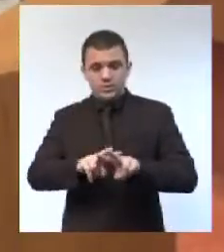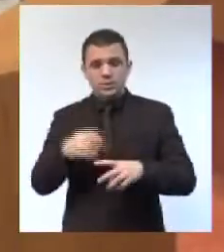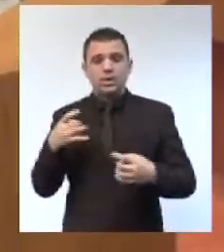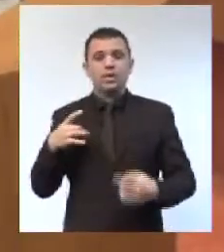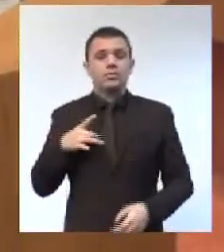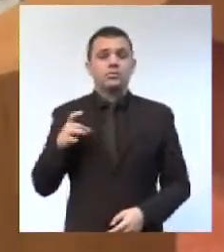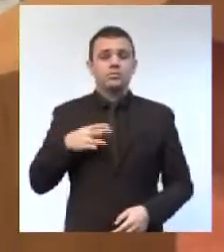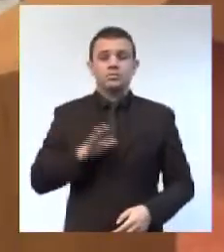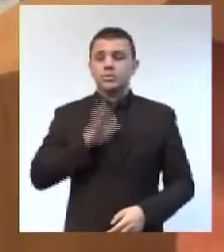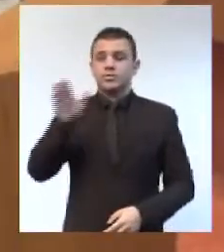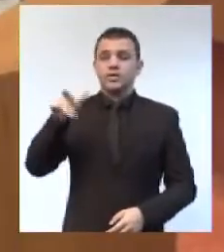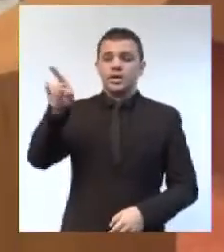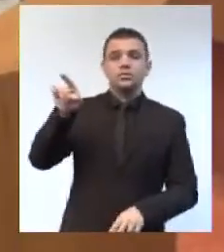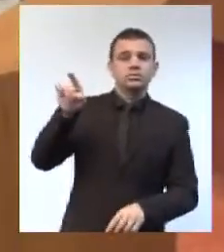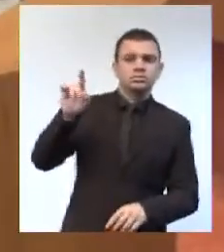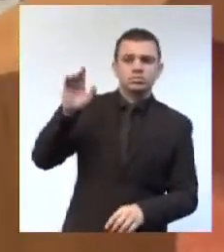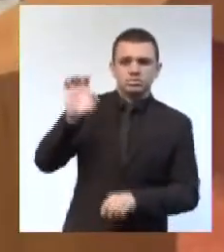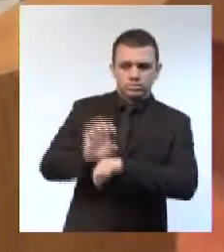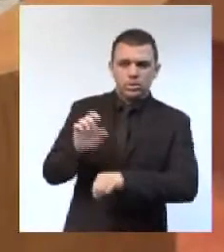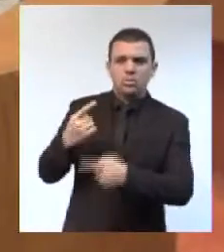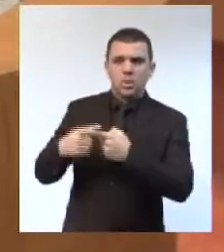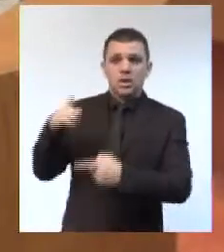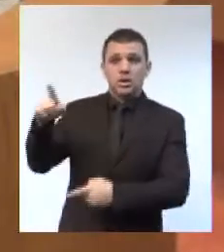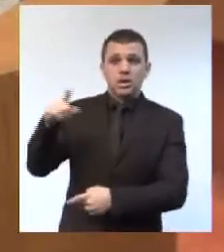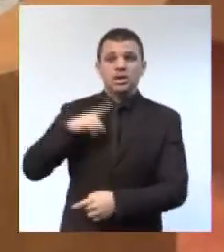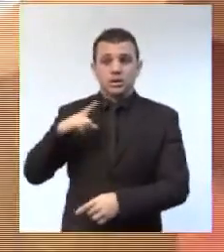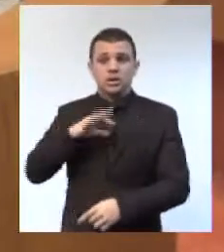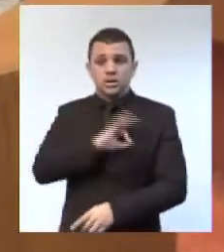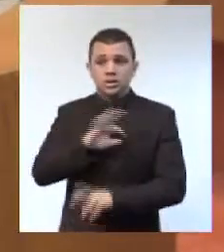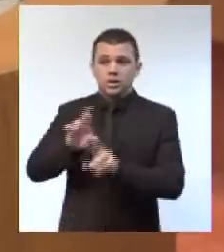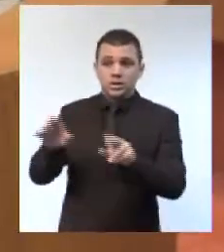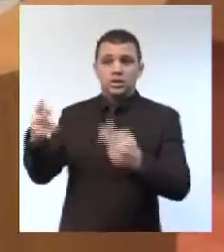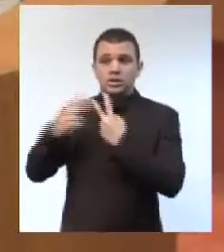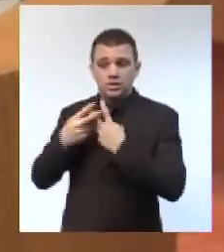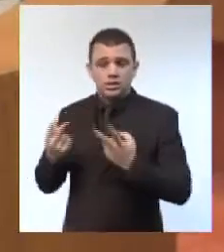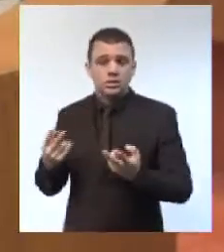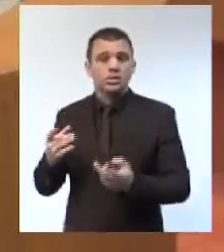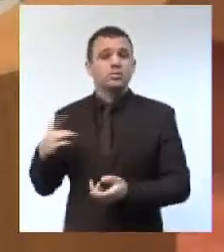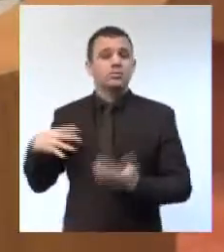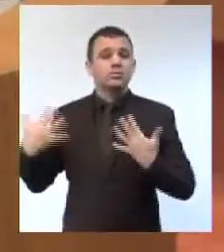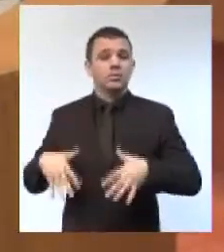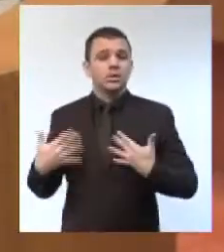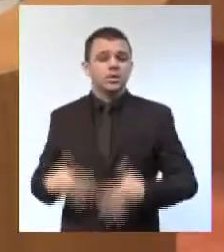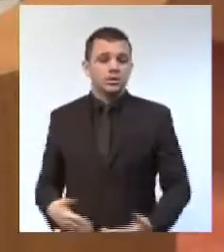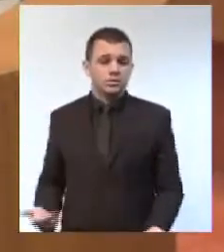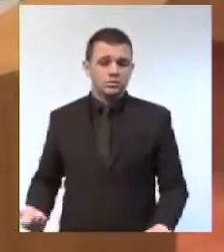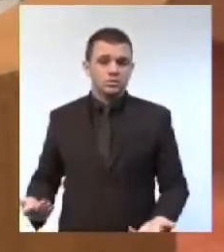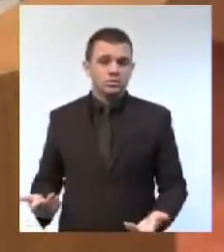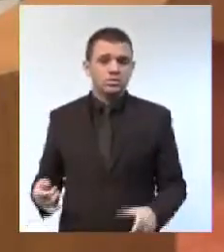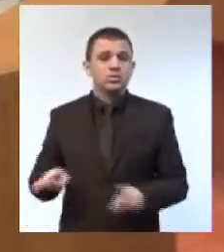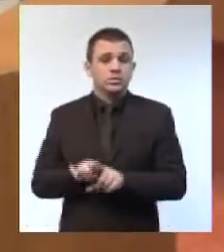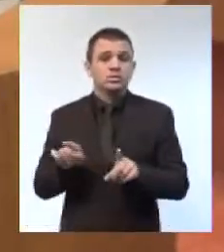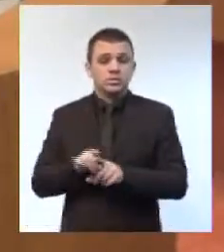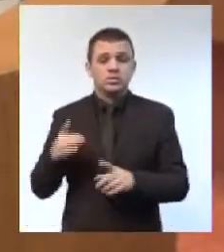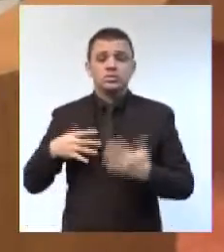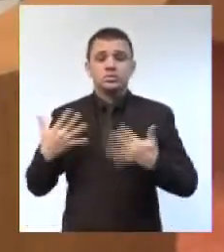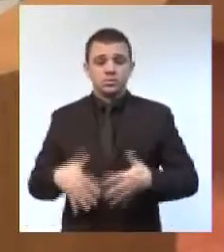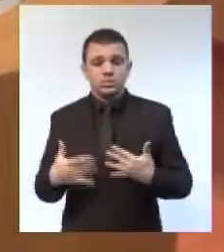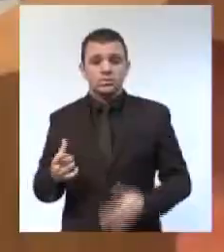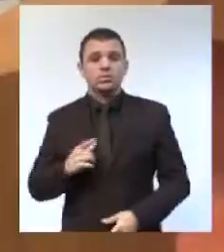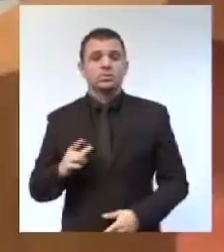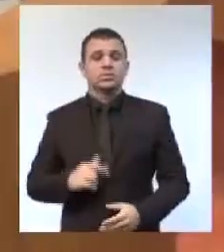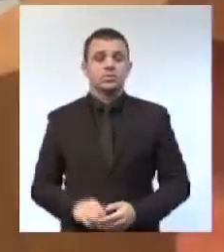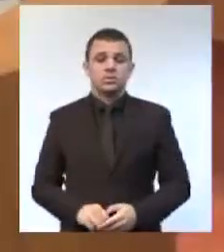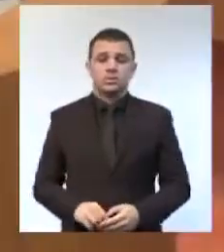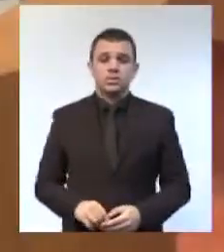de ir para outro também, deputado Cabo Campos. Vossa Excelência, que é da polícia, sabe que quantas das vezes, deputado Cabo